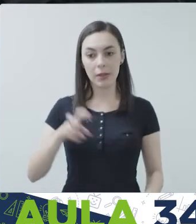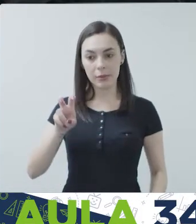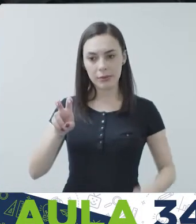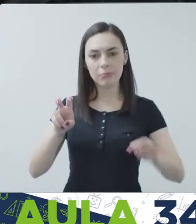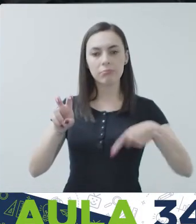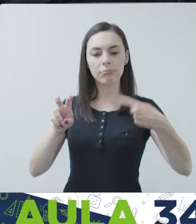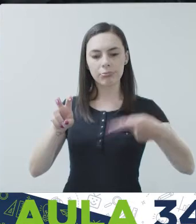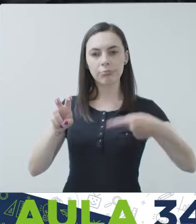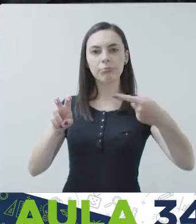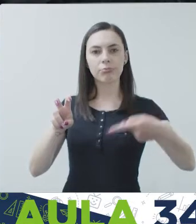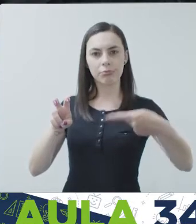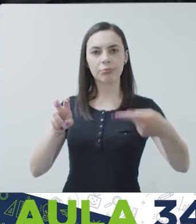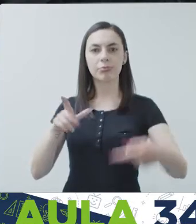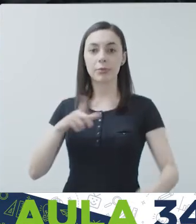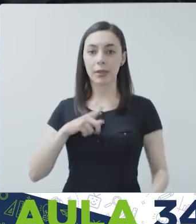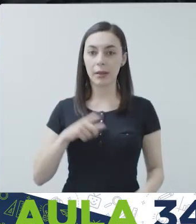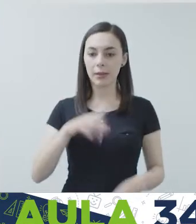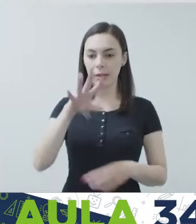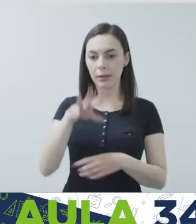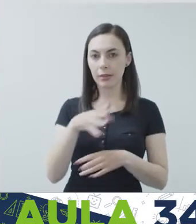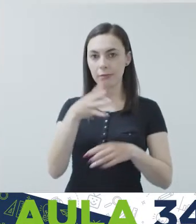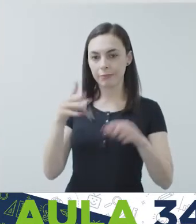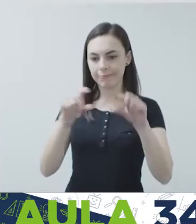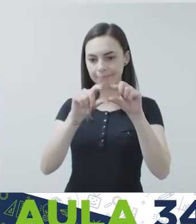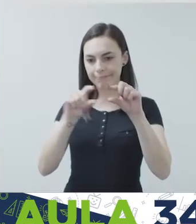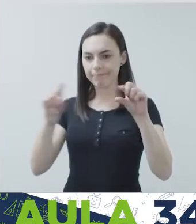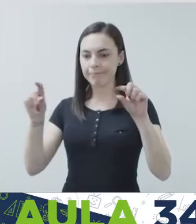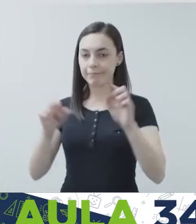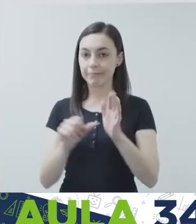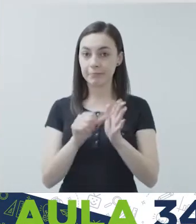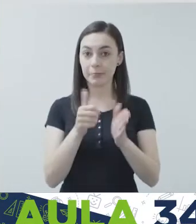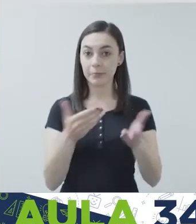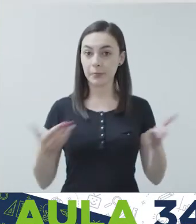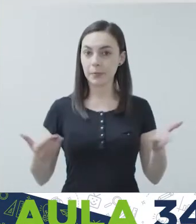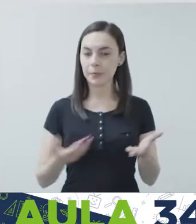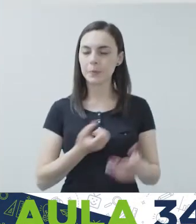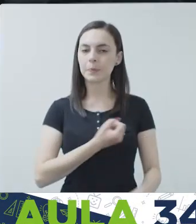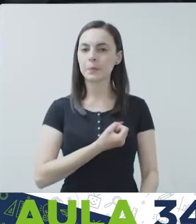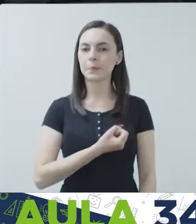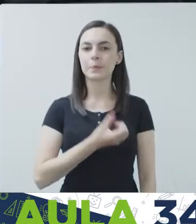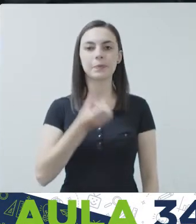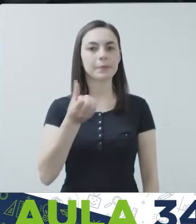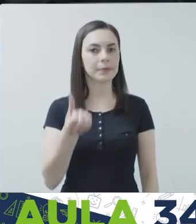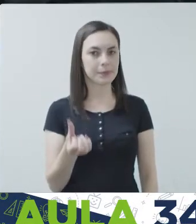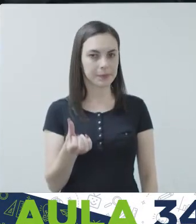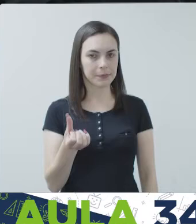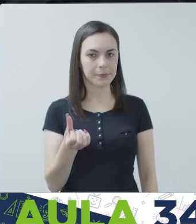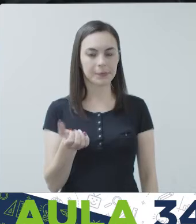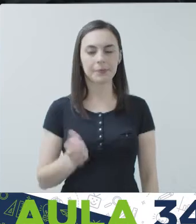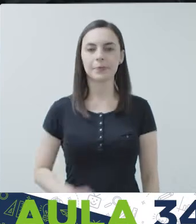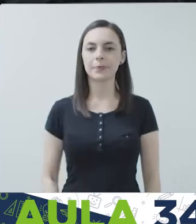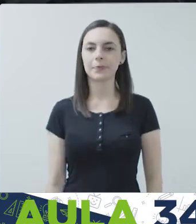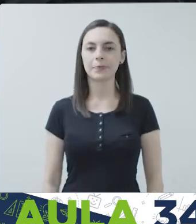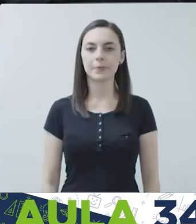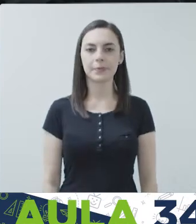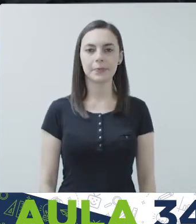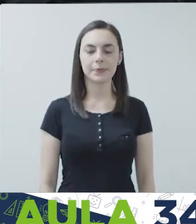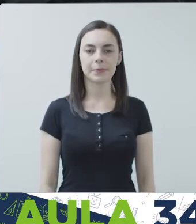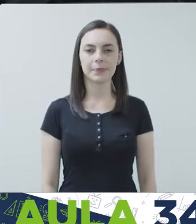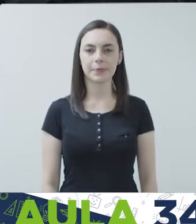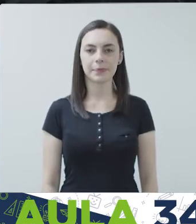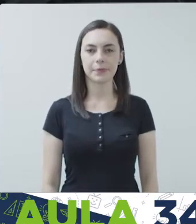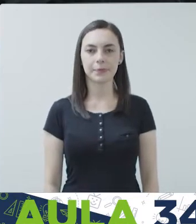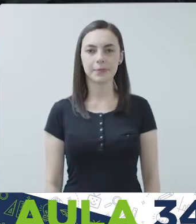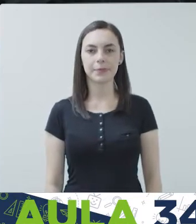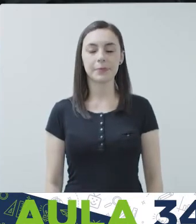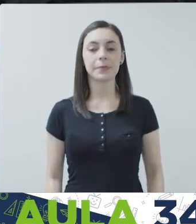números aqui nessa primeira linha. Nós vamos para o número 6. Número 6.